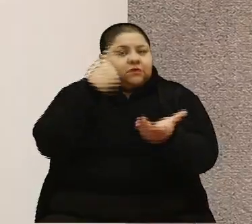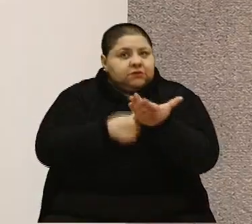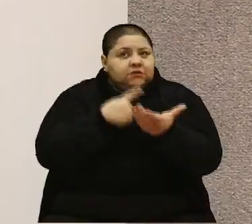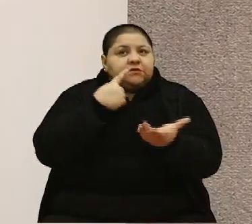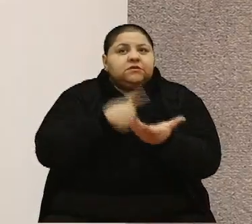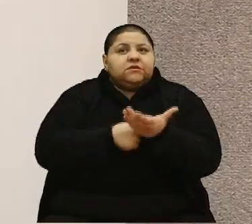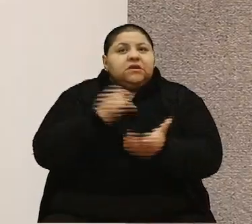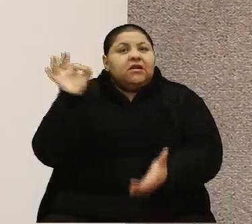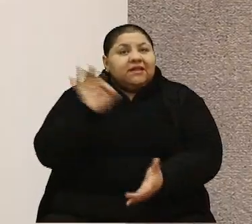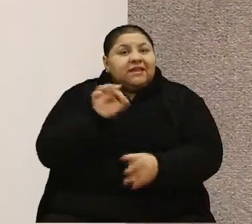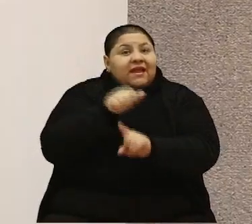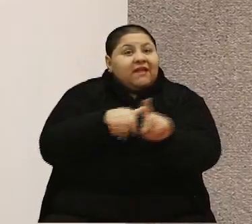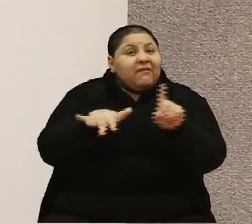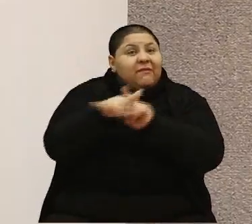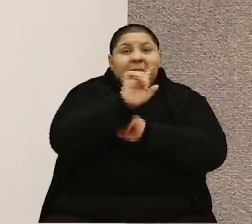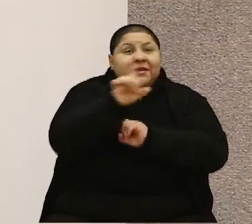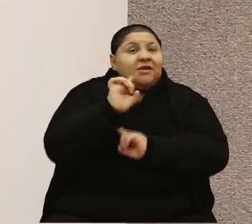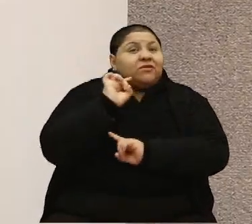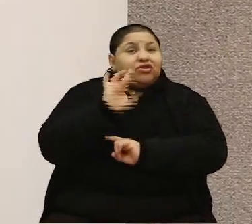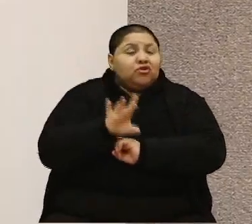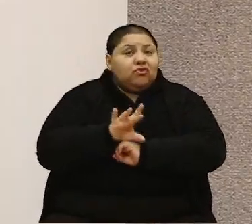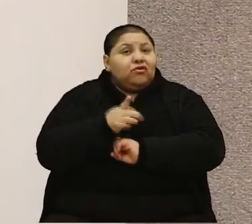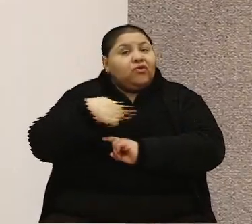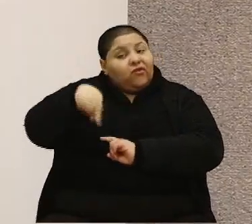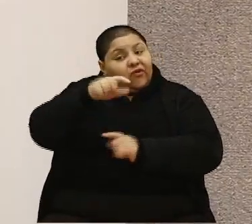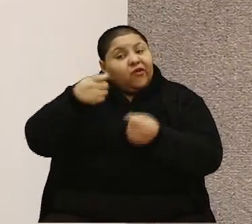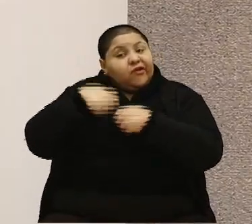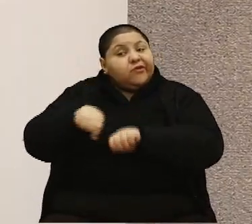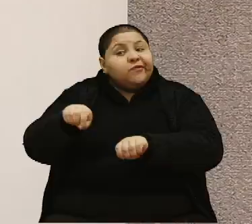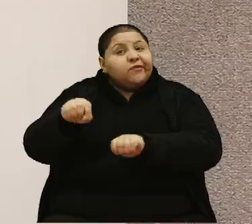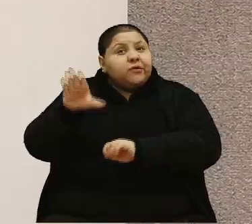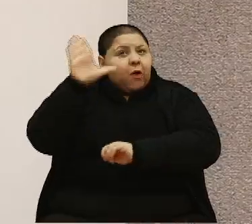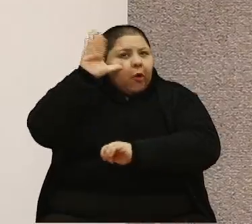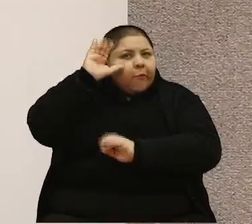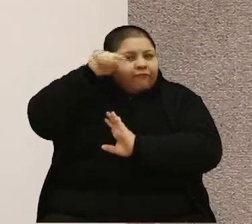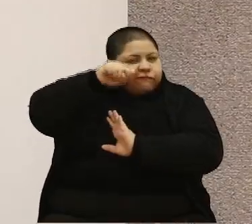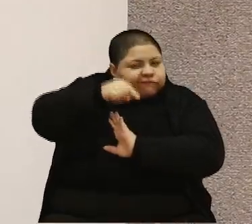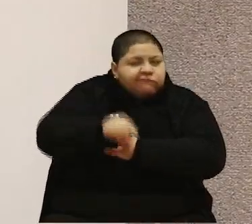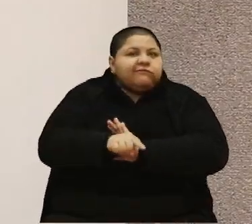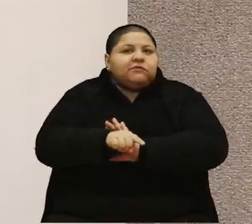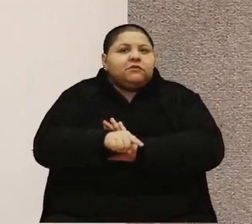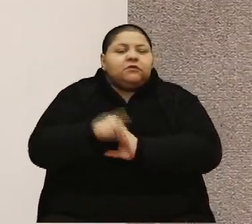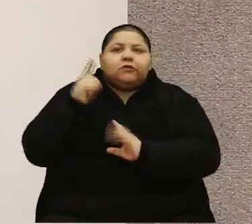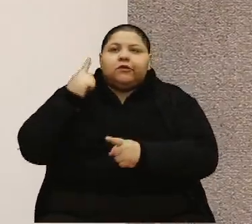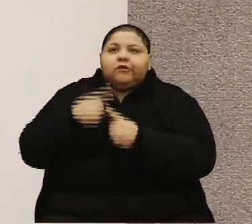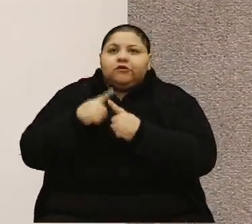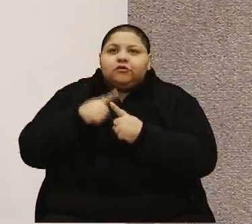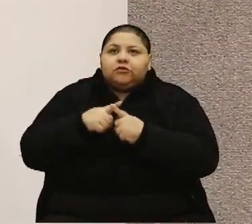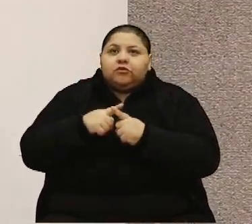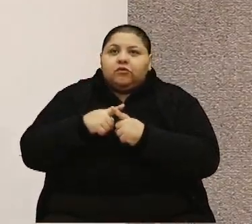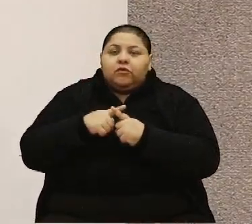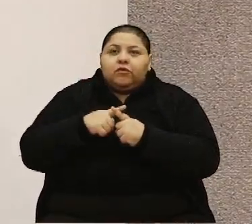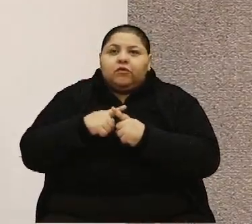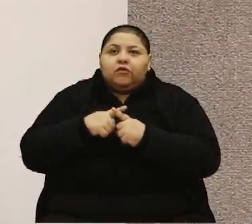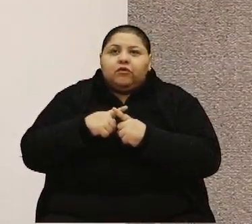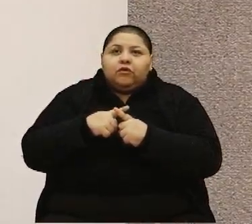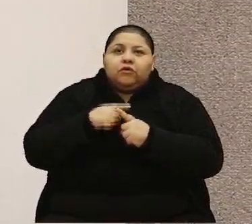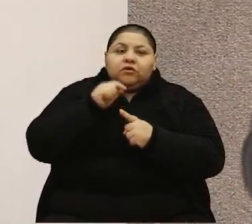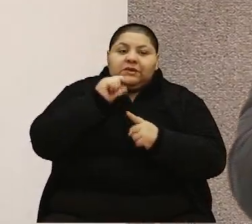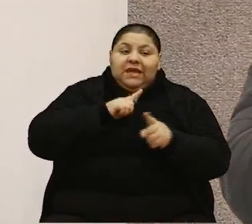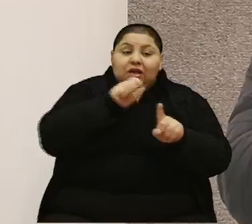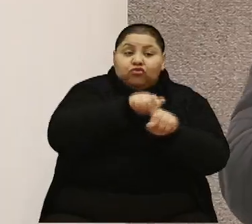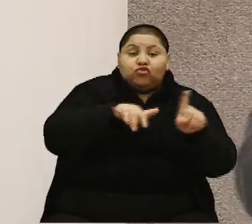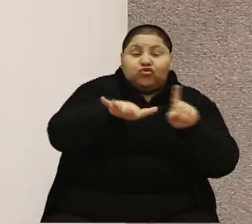dessa tarifa social, mas não é só isso. A gente precisa verificar a fundo e ir além, porque daqui a pouco está se juntando um fator